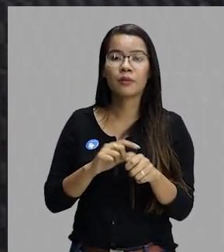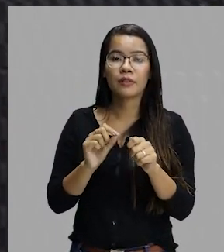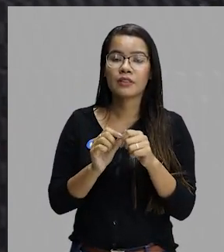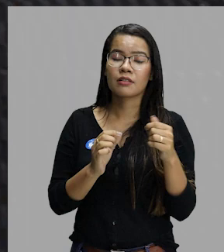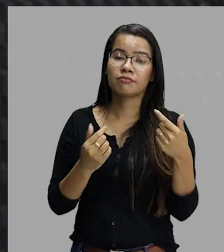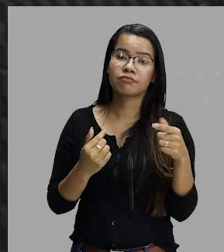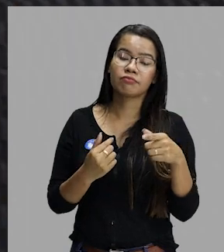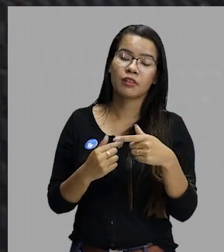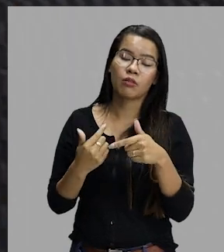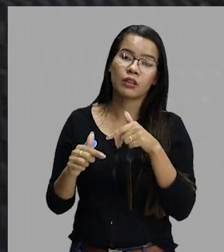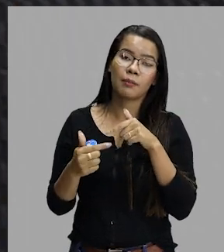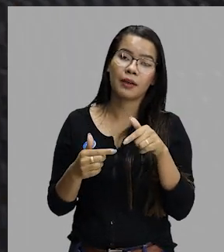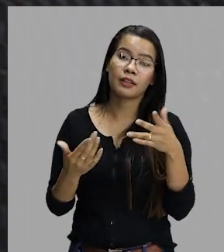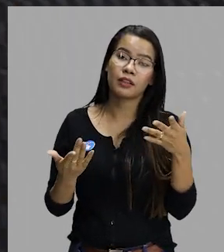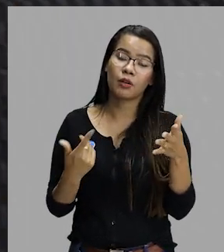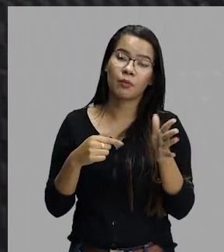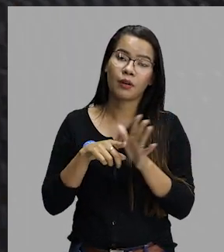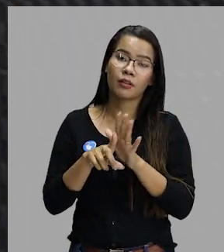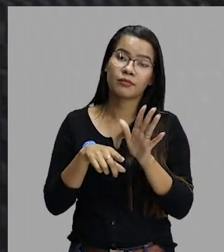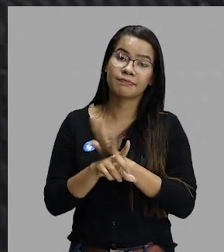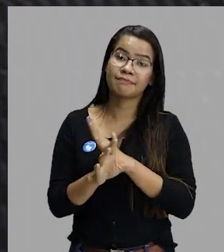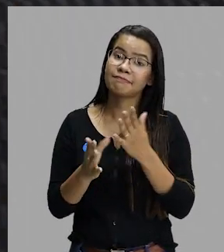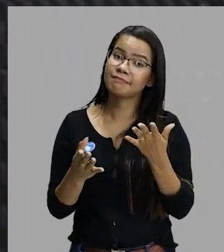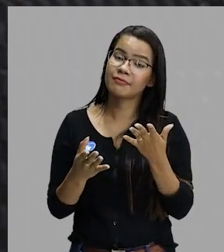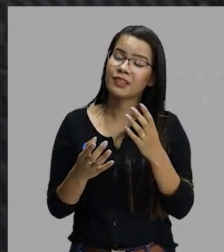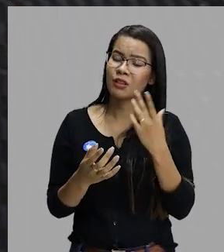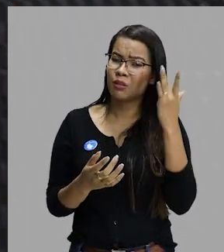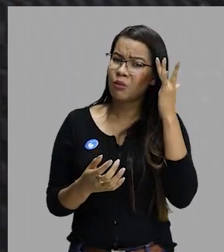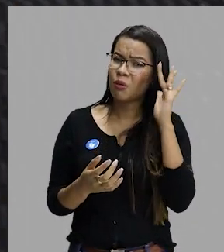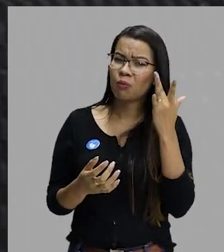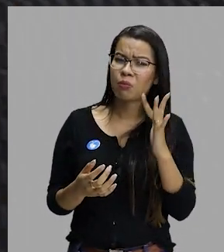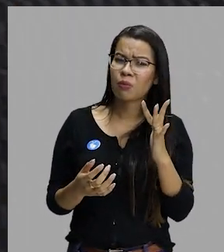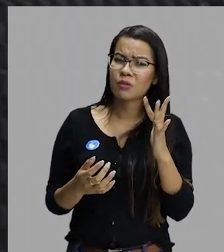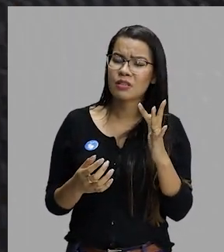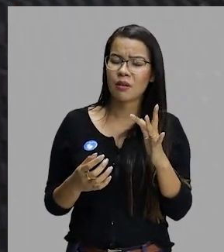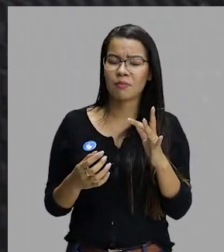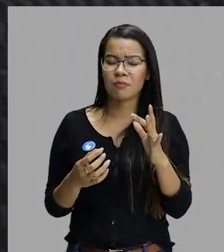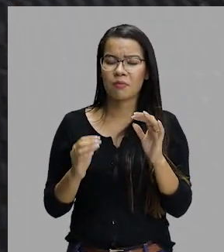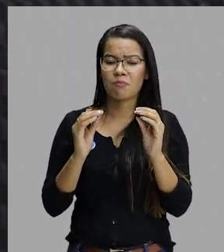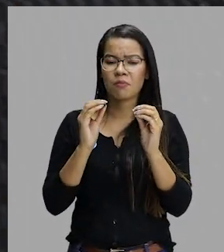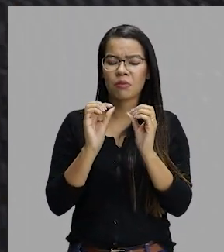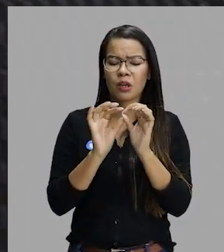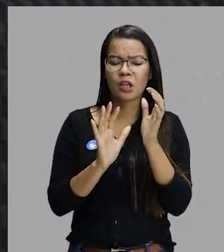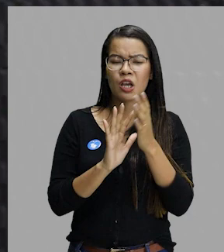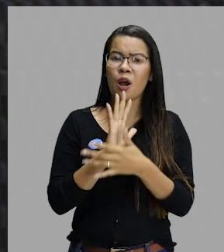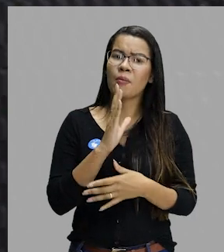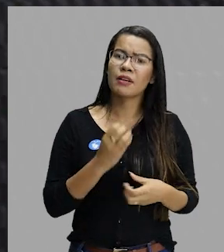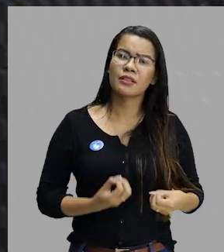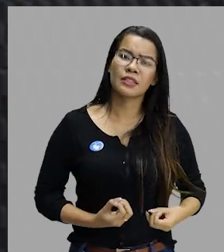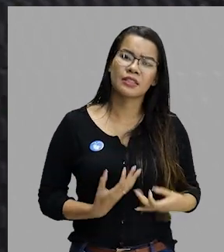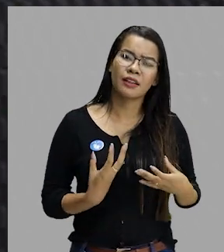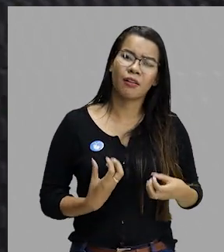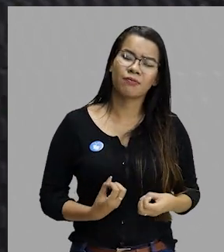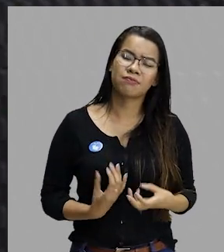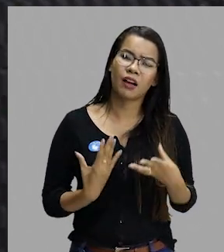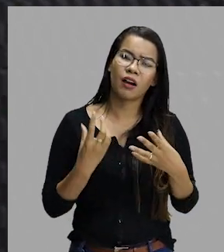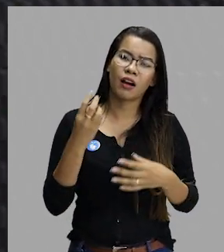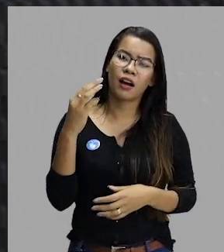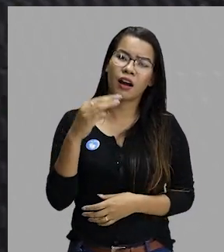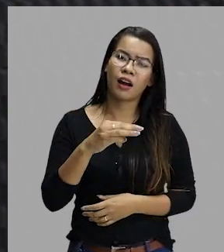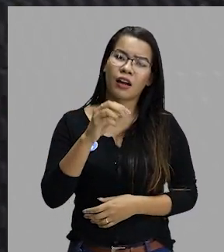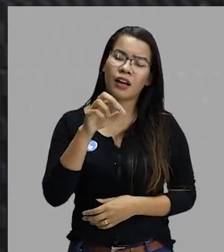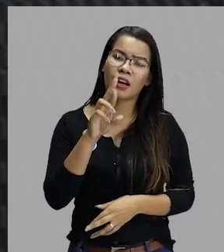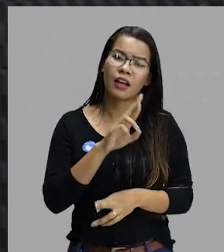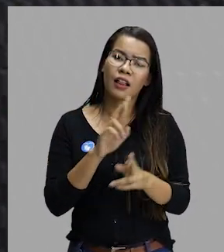serviço. Aí eu pergunto para vocês, será que eu não consigo montar uma expressão matemática que relacione essas